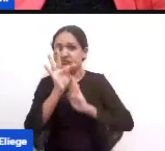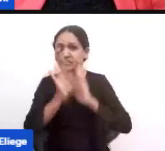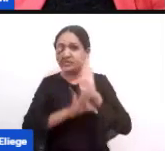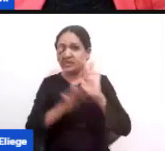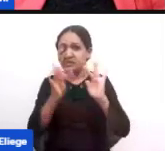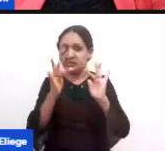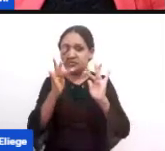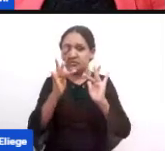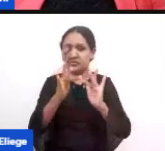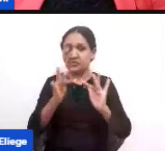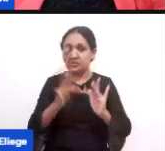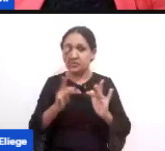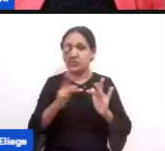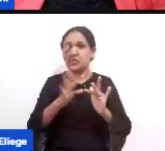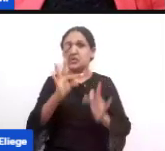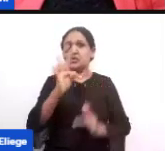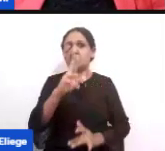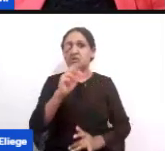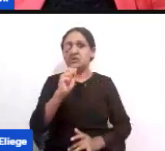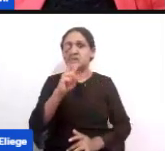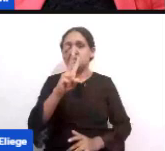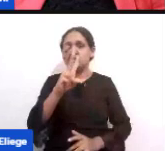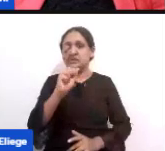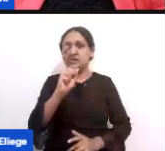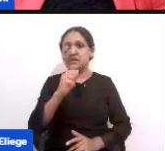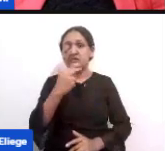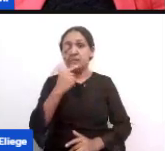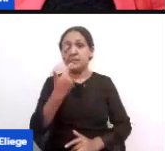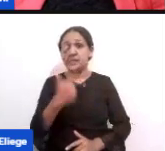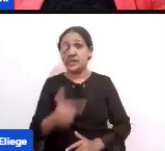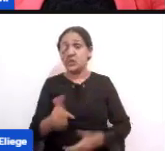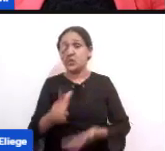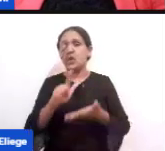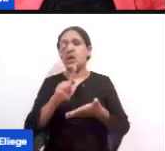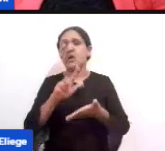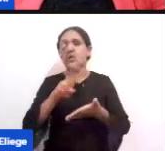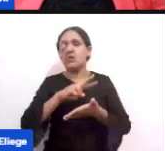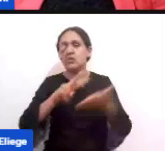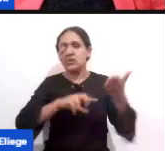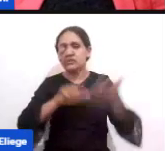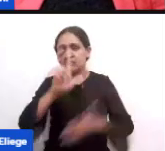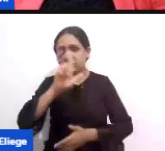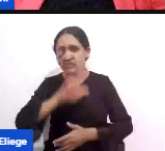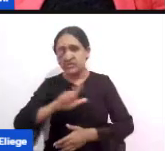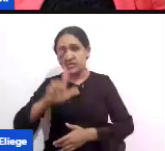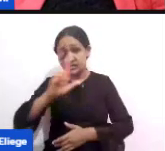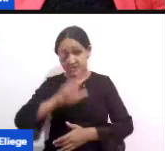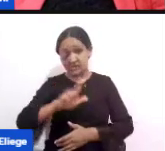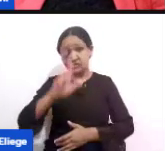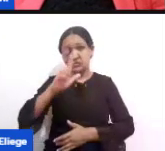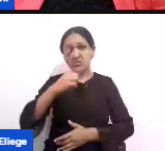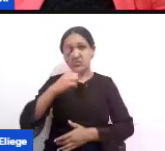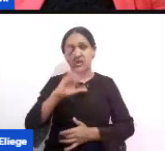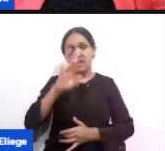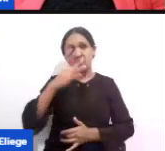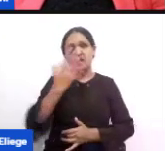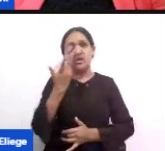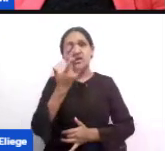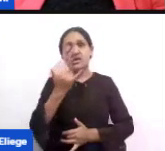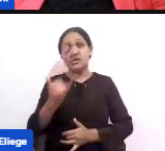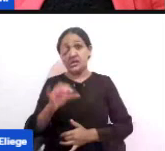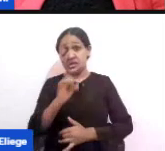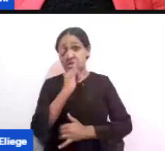os trava-língua, além dos livros de literatura infantil. são exemplos importantes de instrumentos